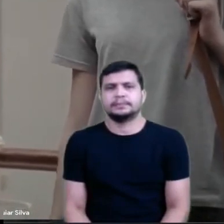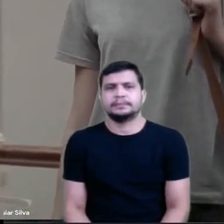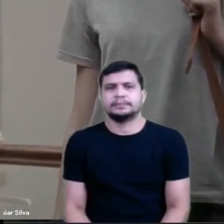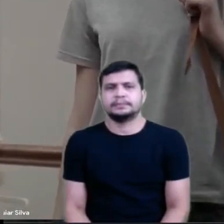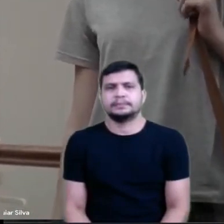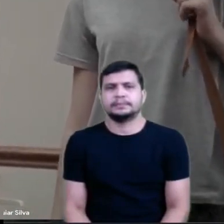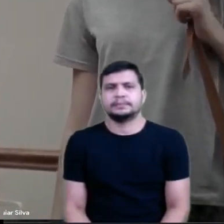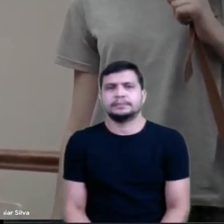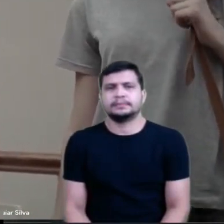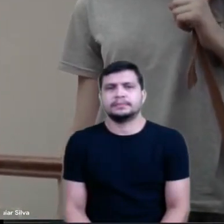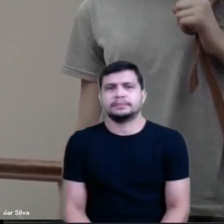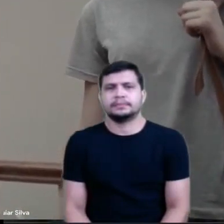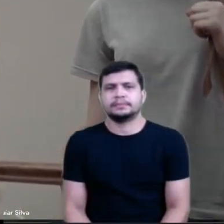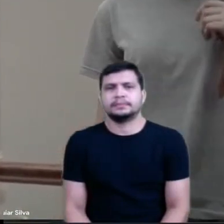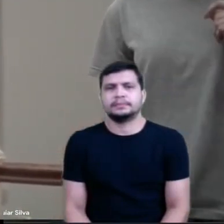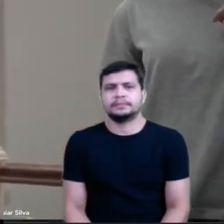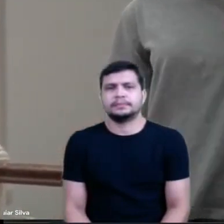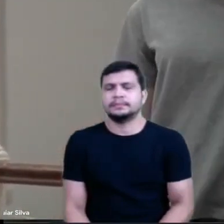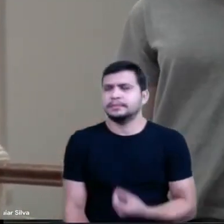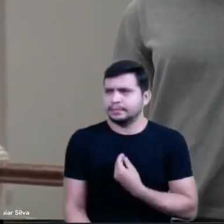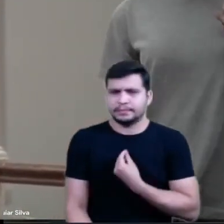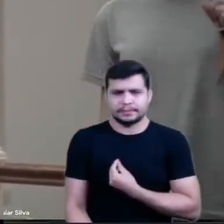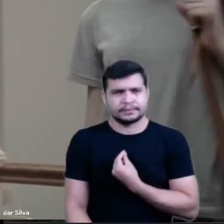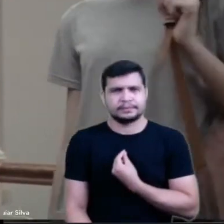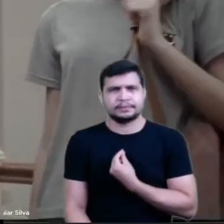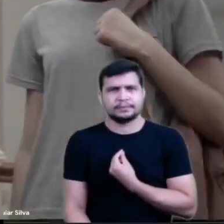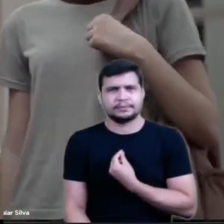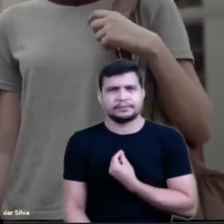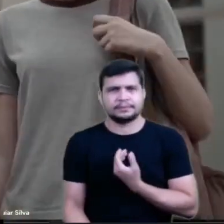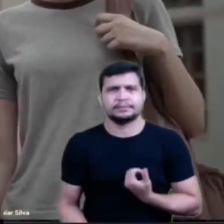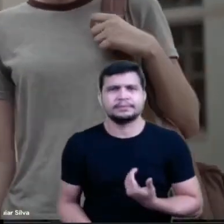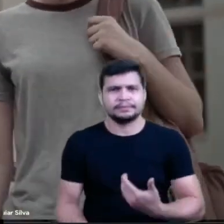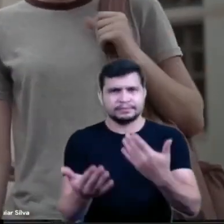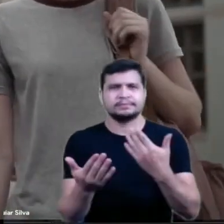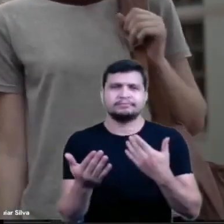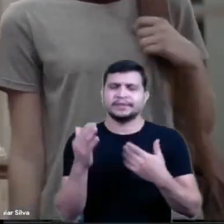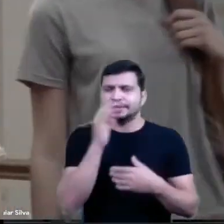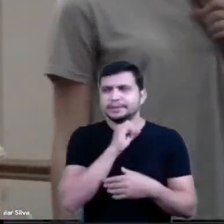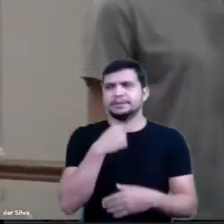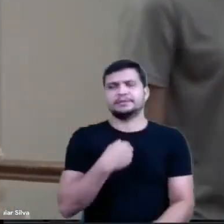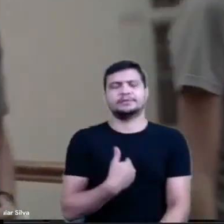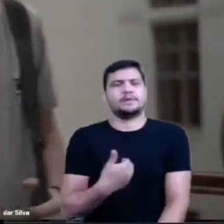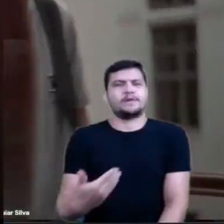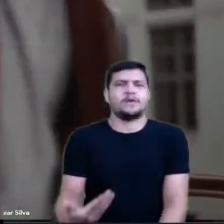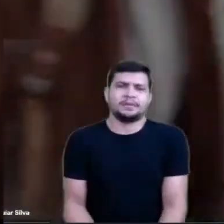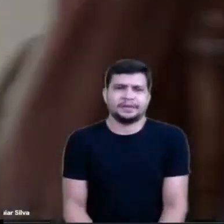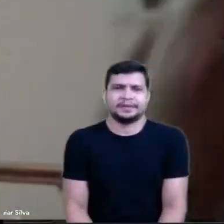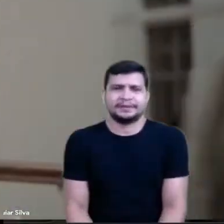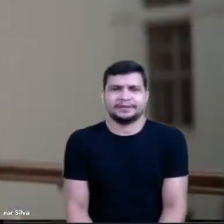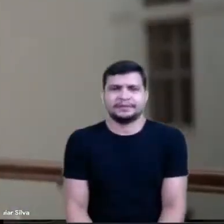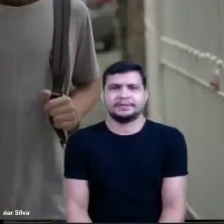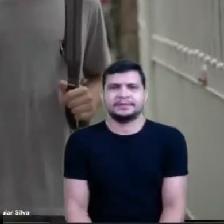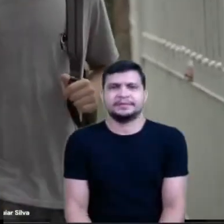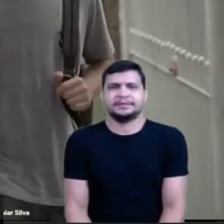Vocês estão aí? Tamo. Vamos logo que eu tô com fome. Moletom de novo,